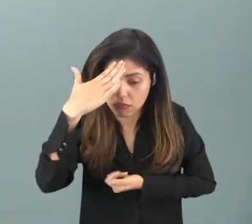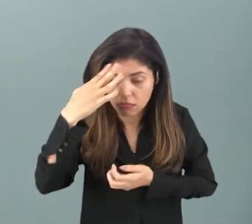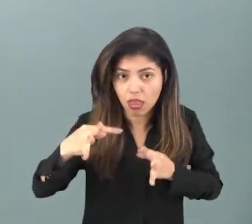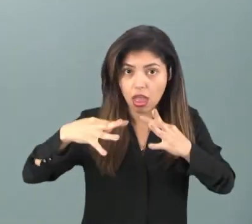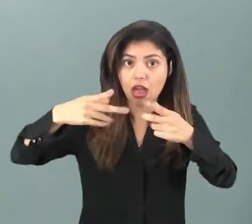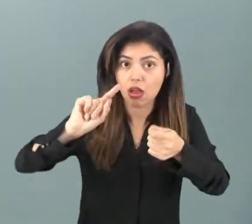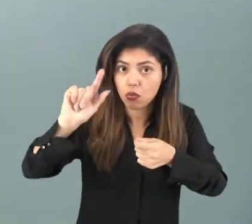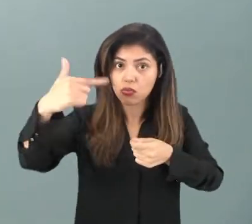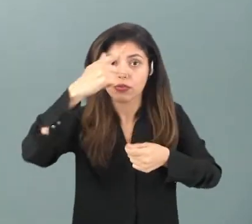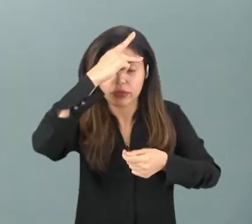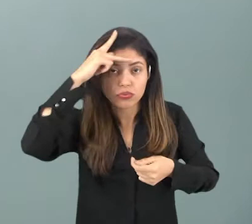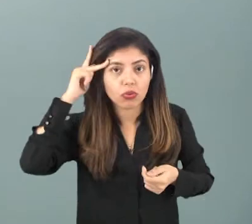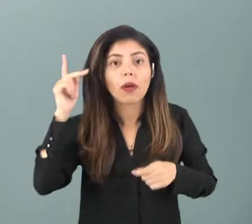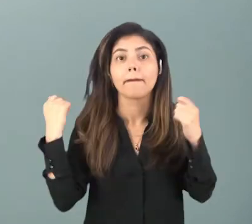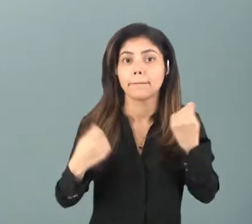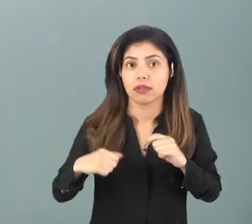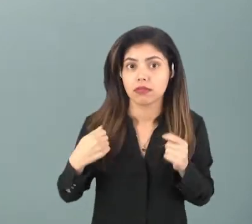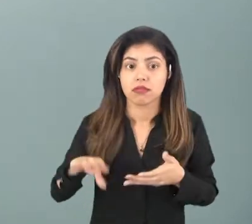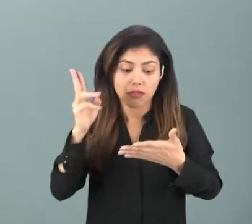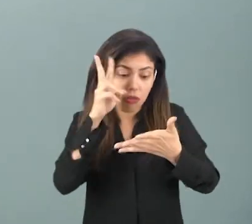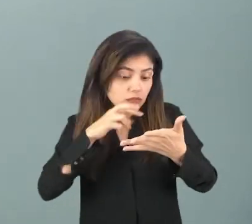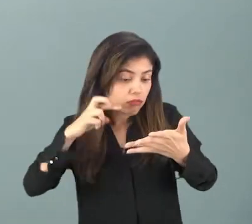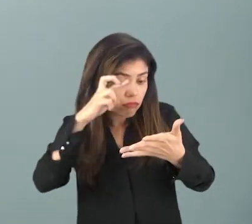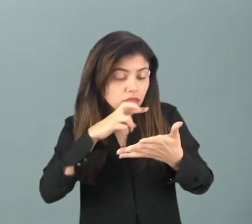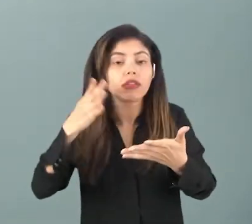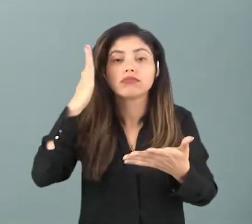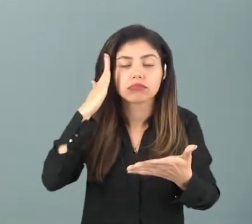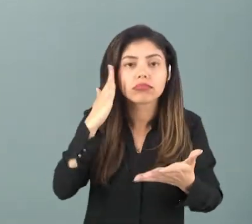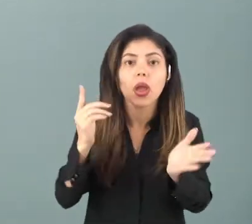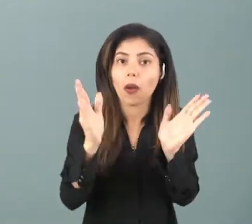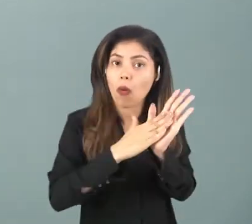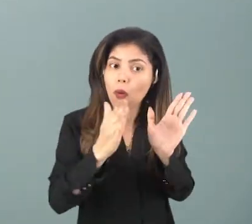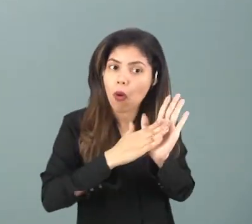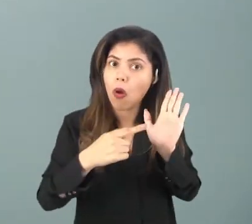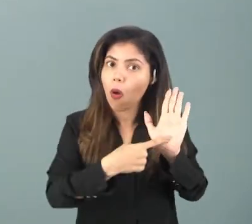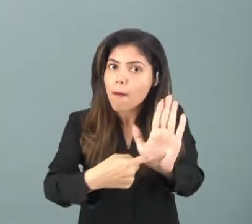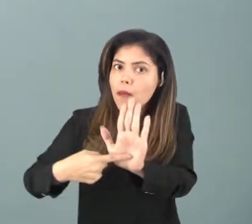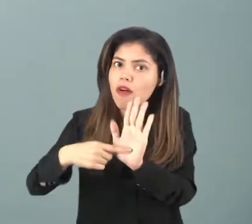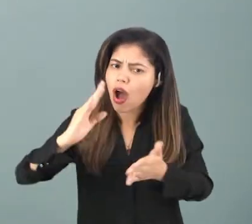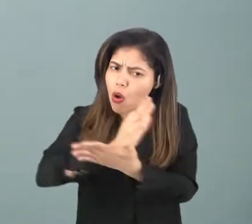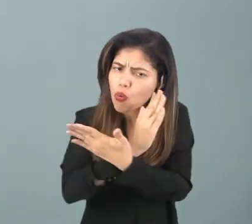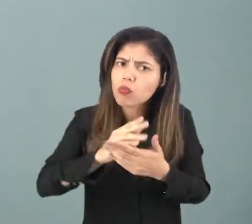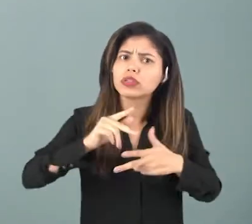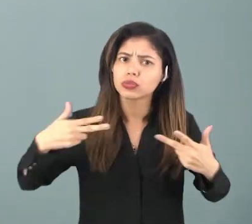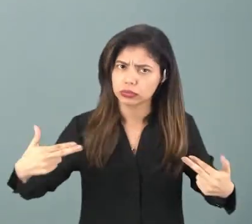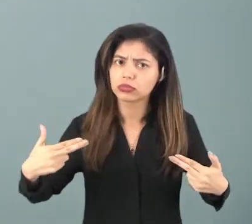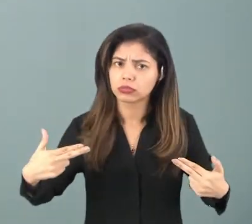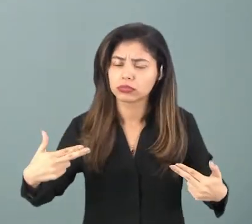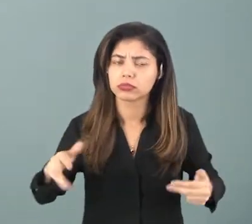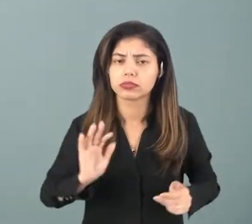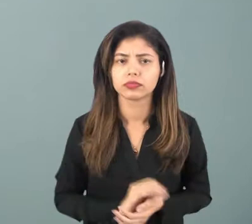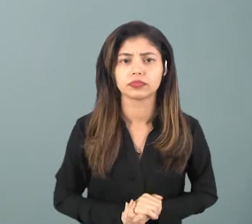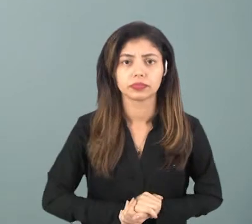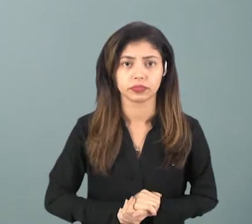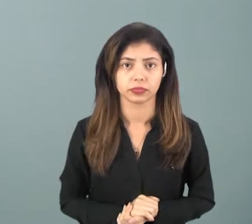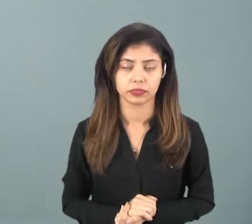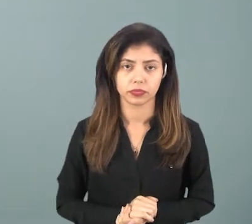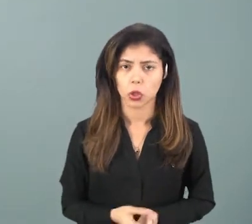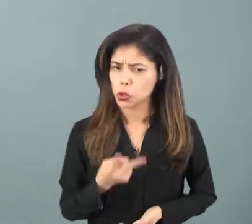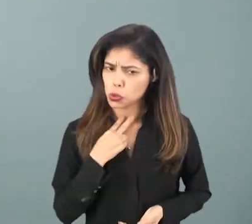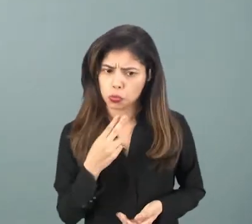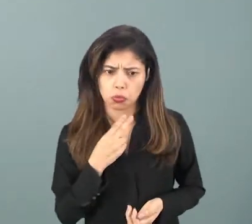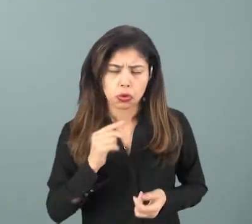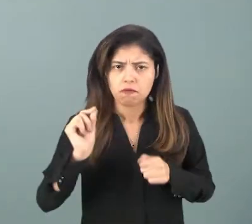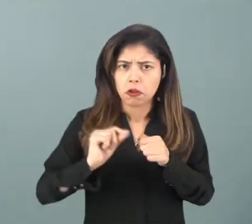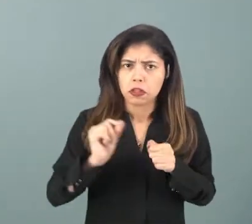ideias apresentadas e eu tenho que como comprovar algumas coisas. Não posso falar aleatório mesmo, algumas coisas não. Eu tenho que